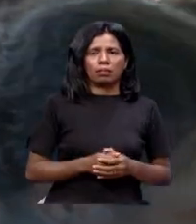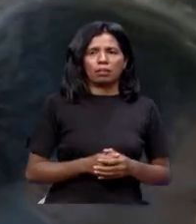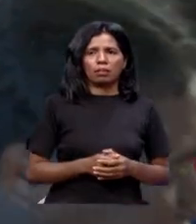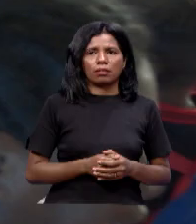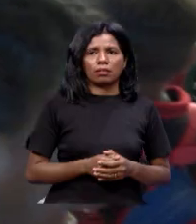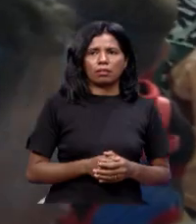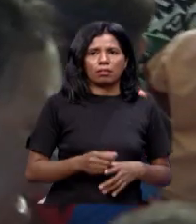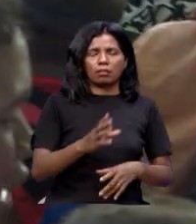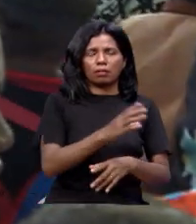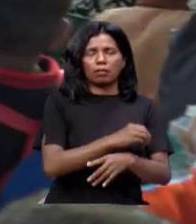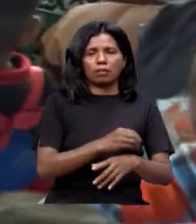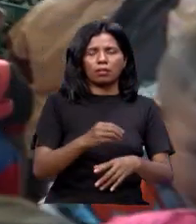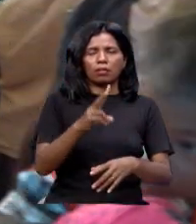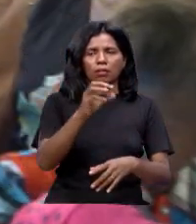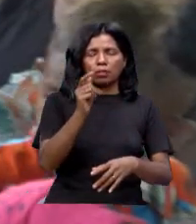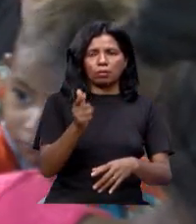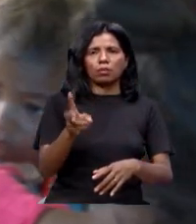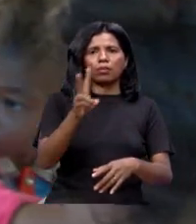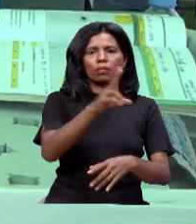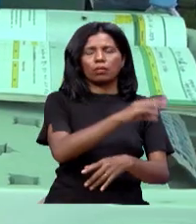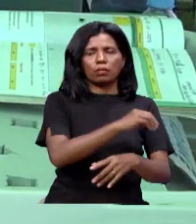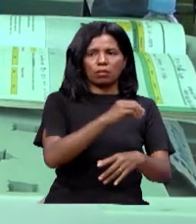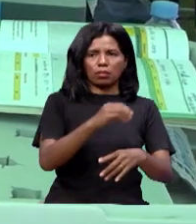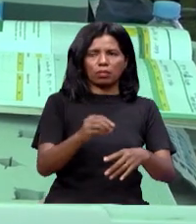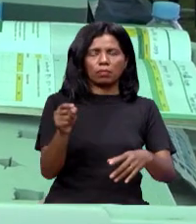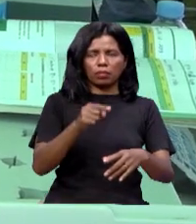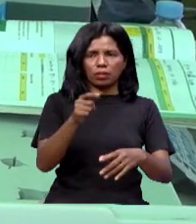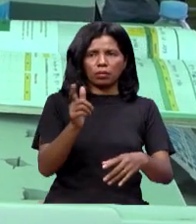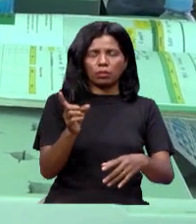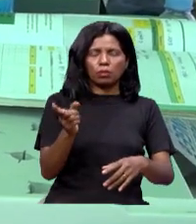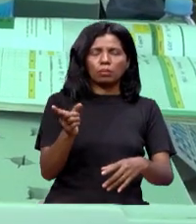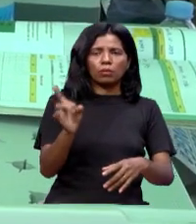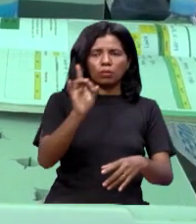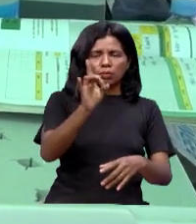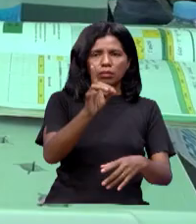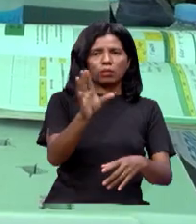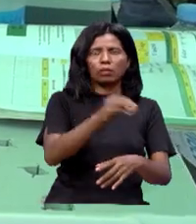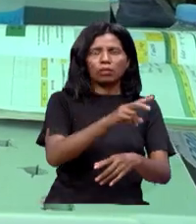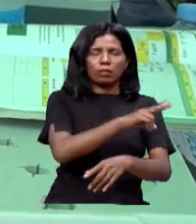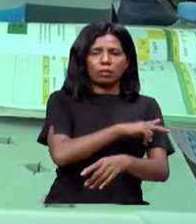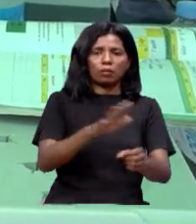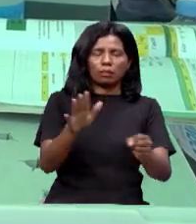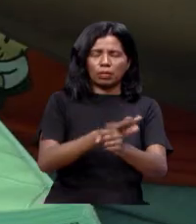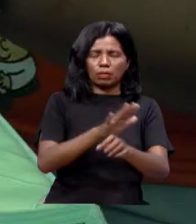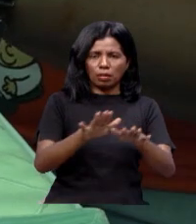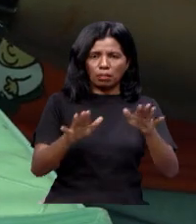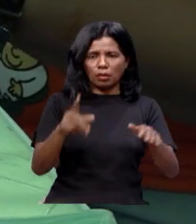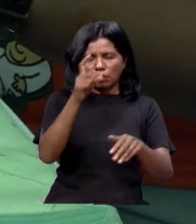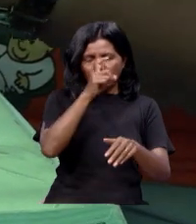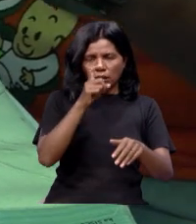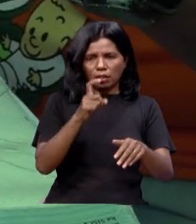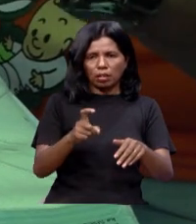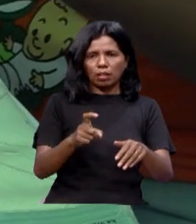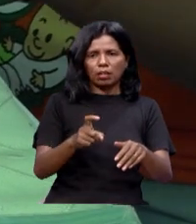Tina Rio Rua Unestem Rua consegue 15% de hidrogênio rito, se taxa vacinação completa para a barra com a idade menos